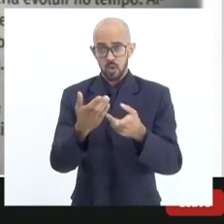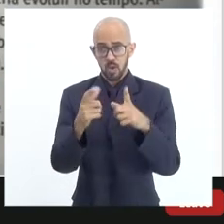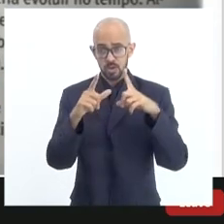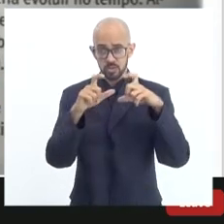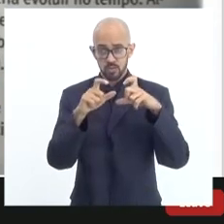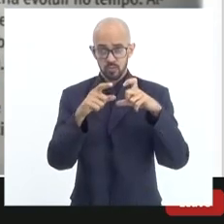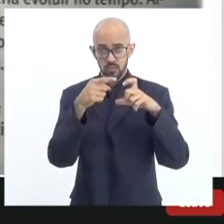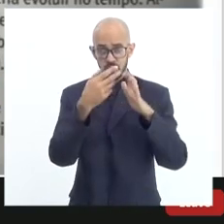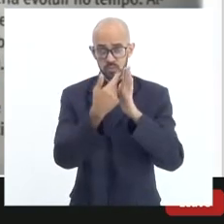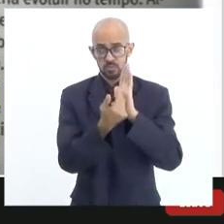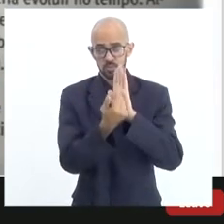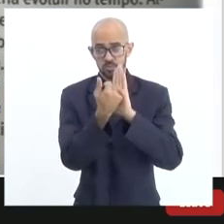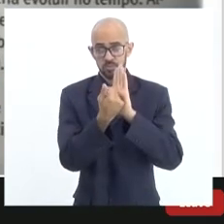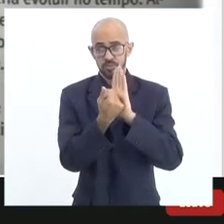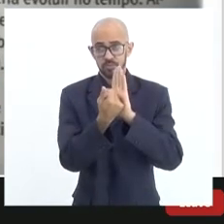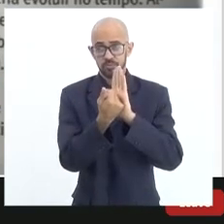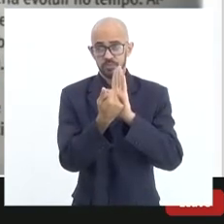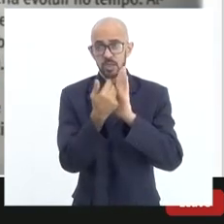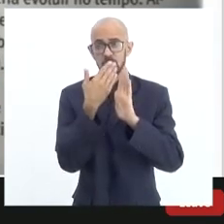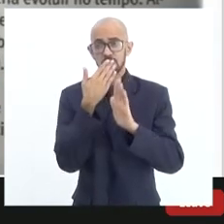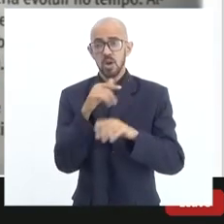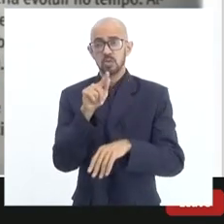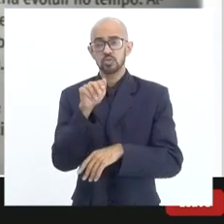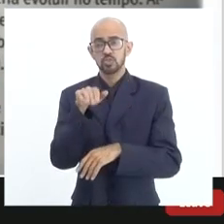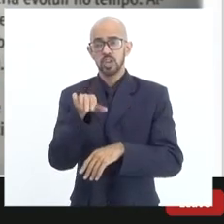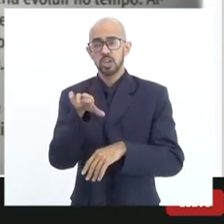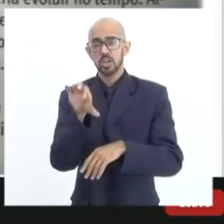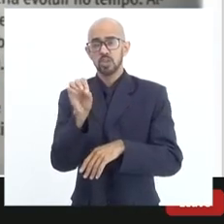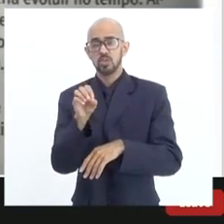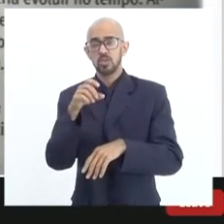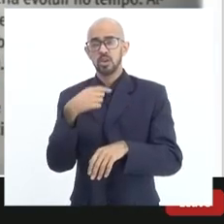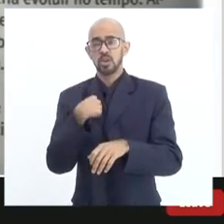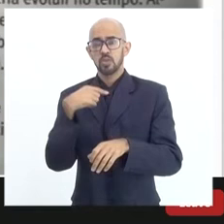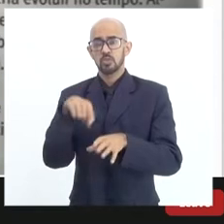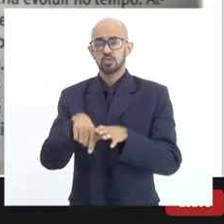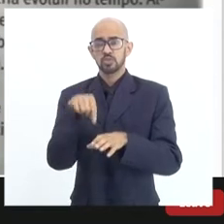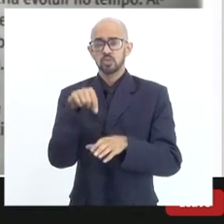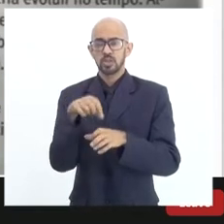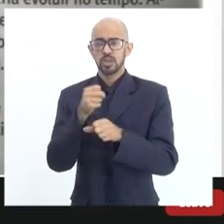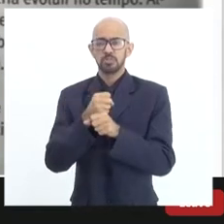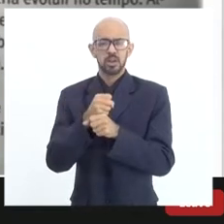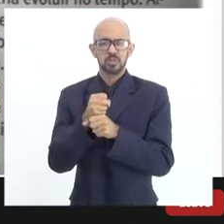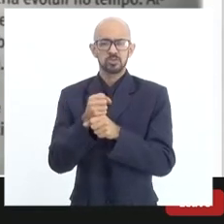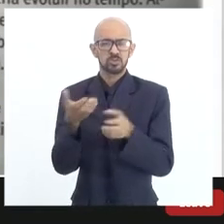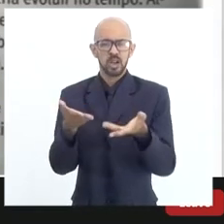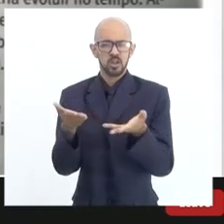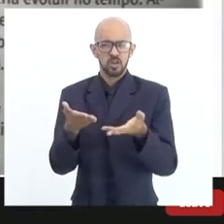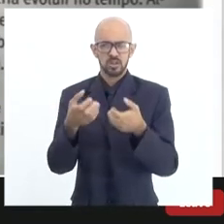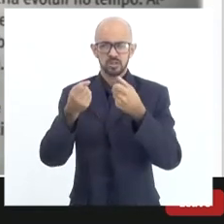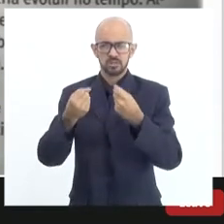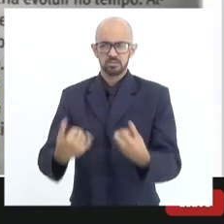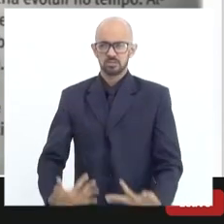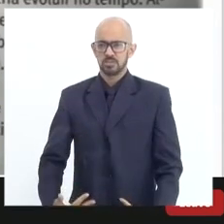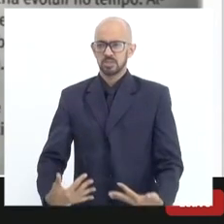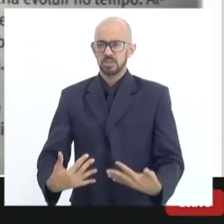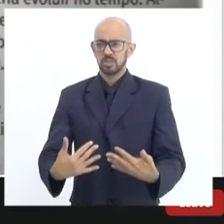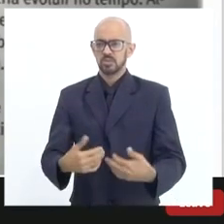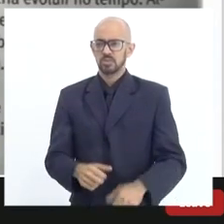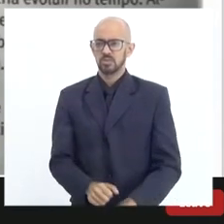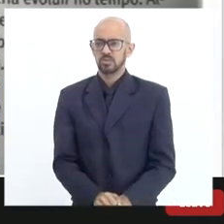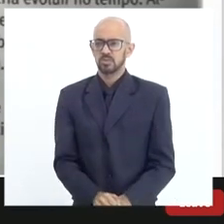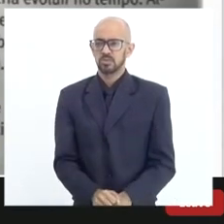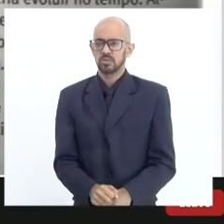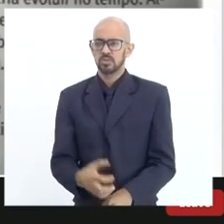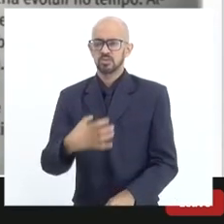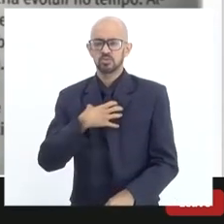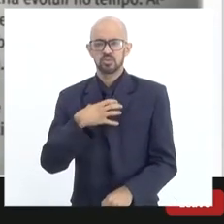né? Então, que gênero eu vou escolher para esse ano? Né? explicando do modo de